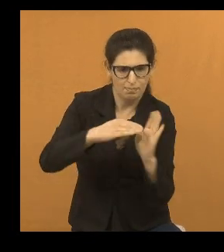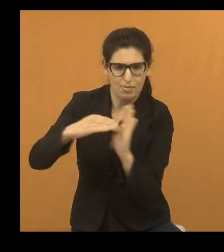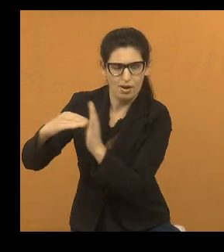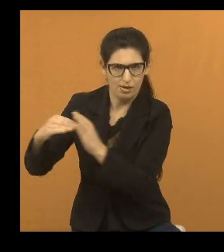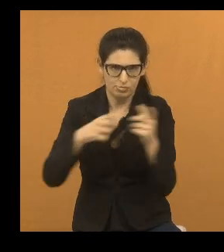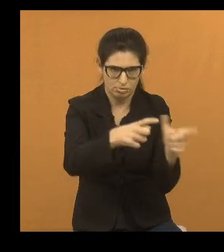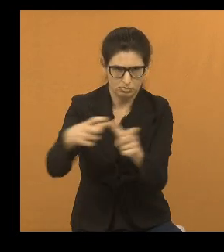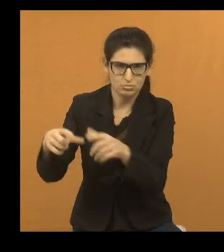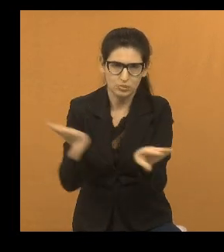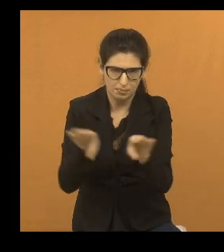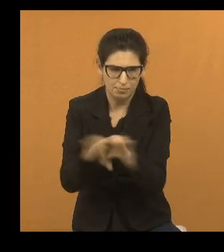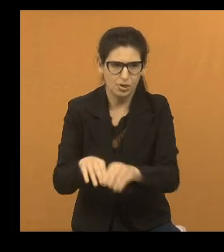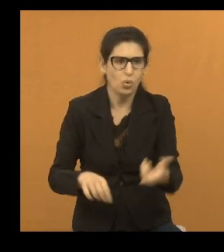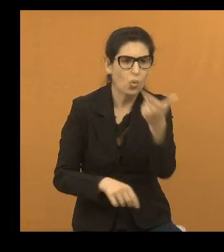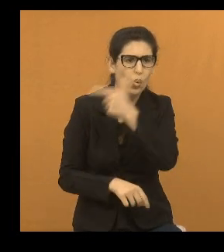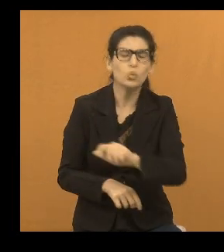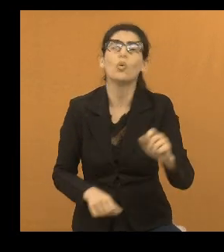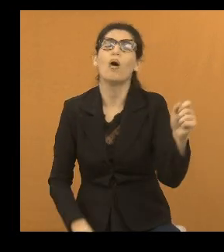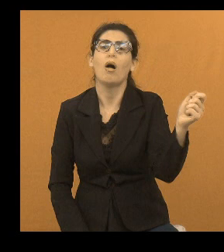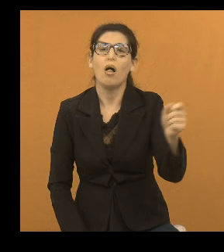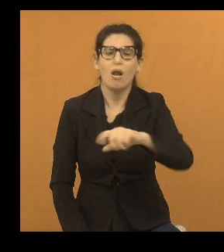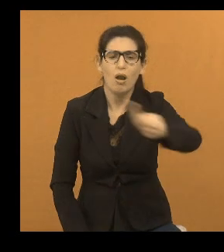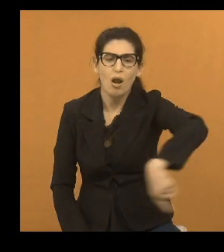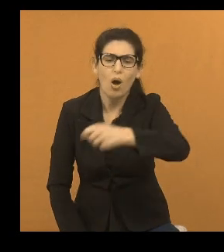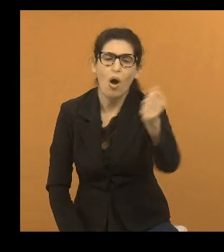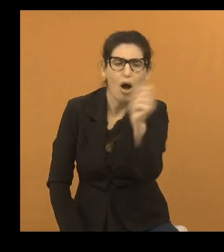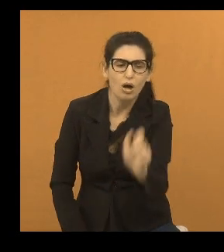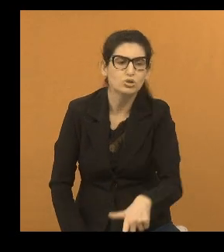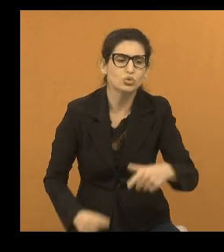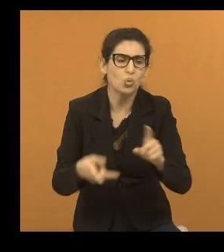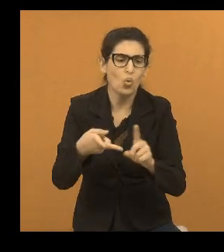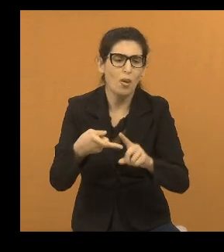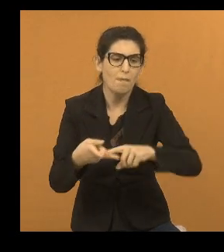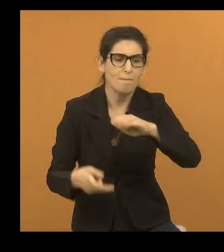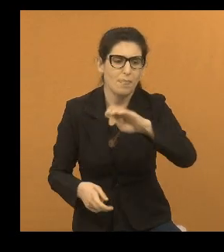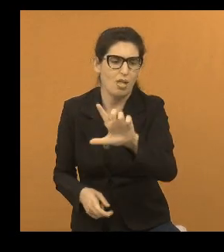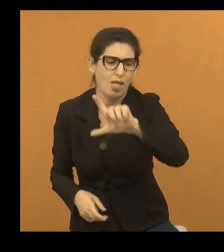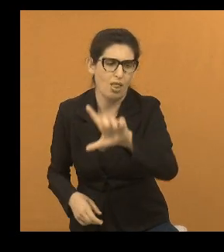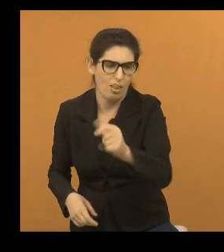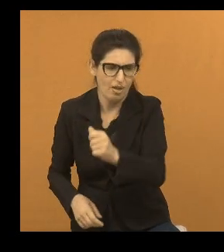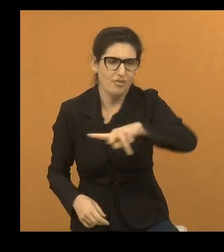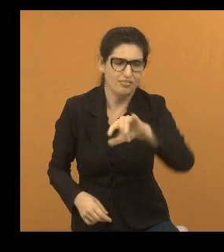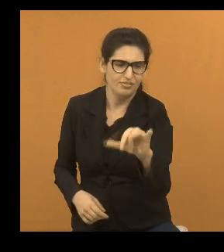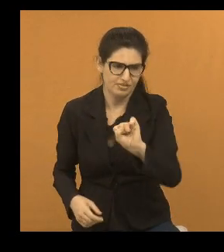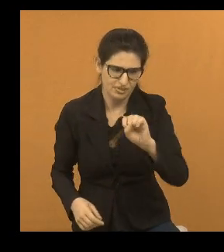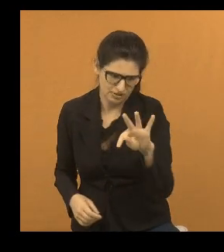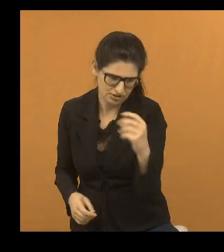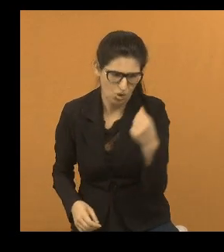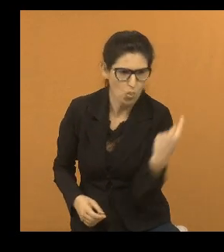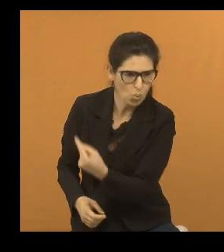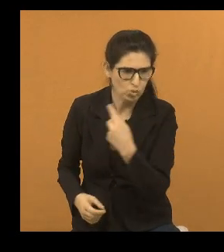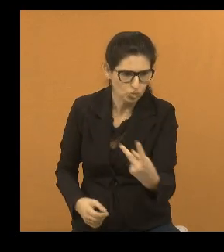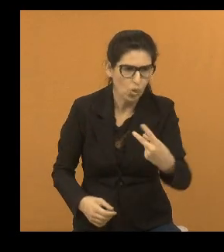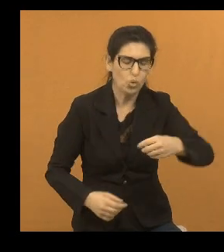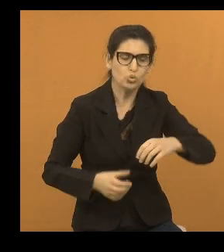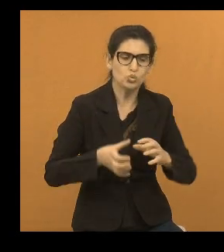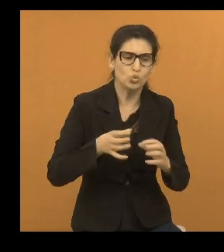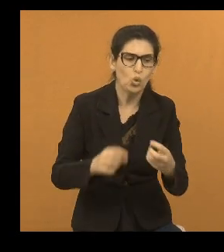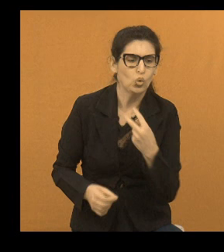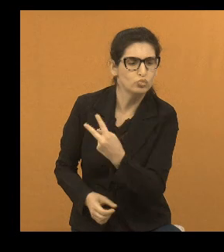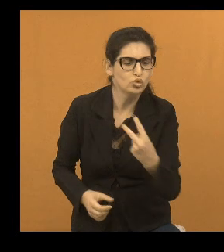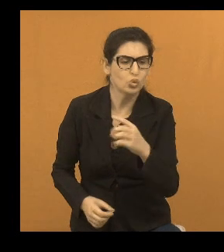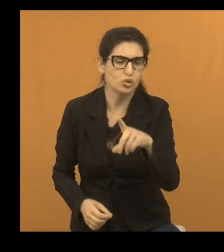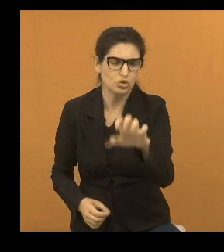segundo tipo, nós temos no Lagoa Azul, Jardim Bela Vista 1 e 2, Conjunto 22 de Abril, Conjunto Residencial 1º de